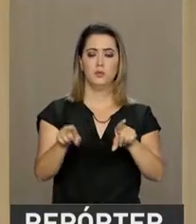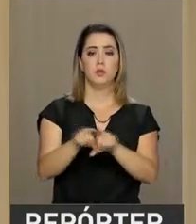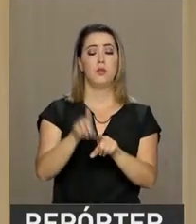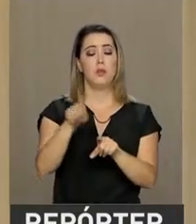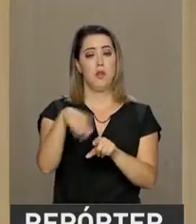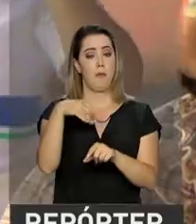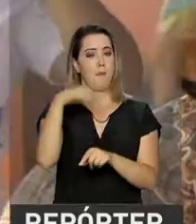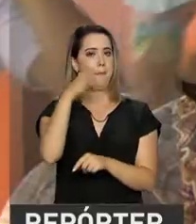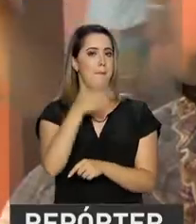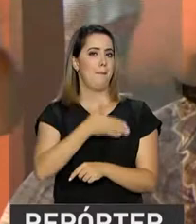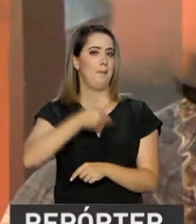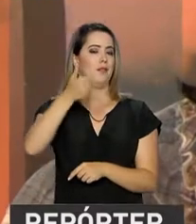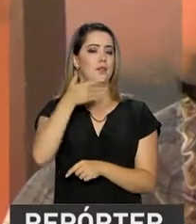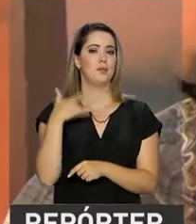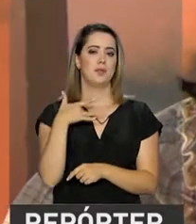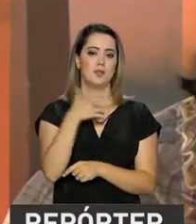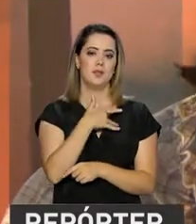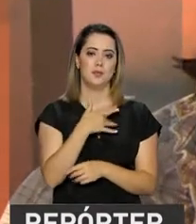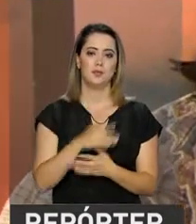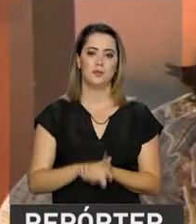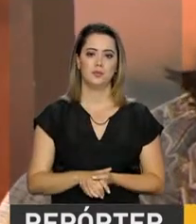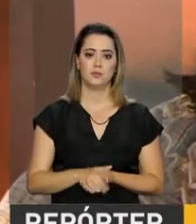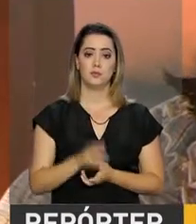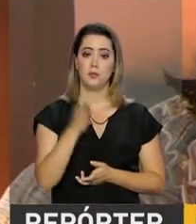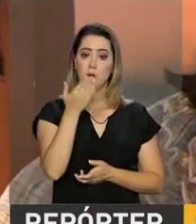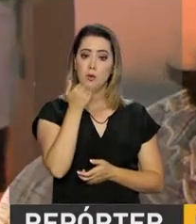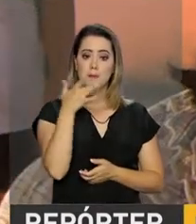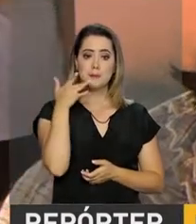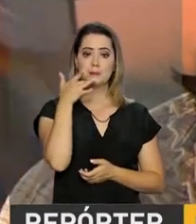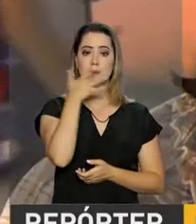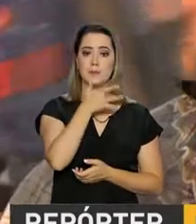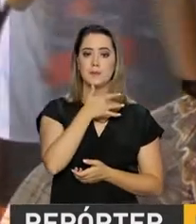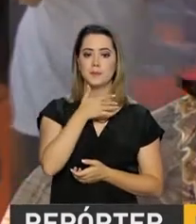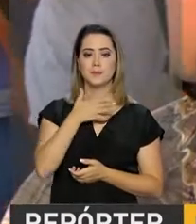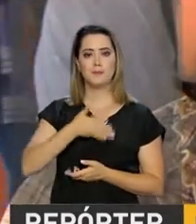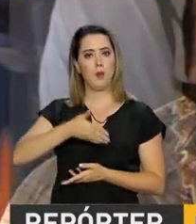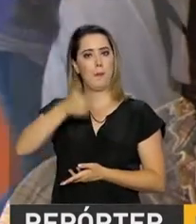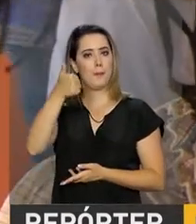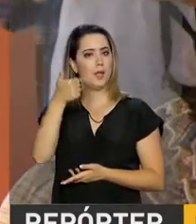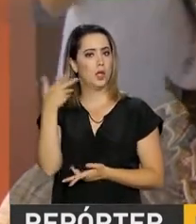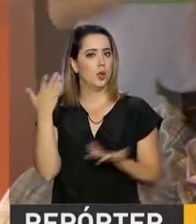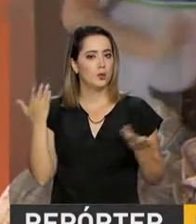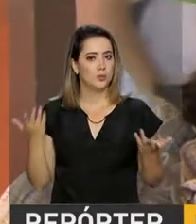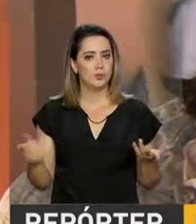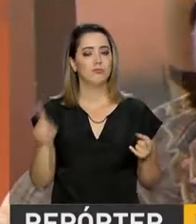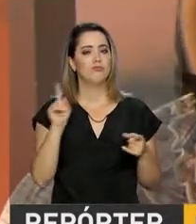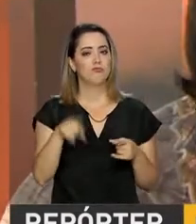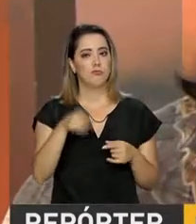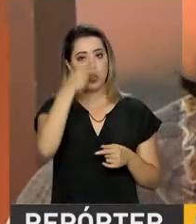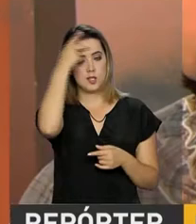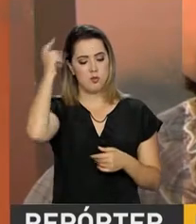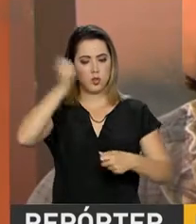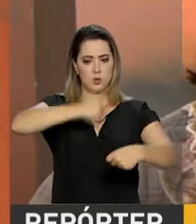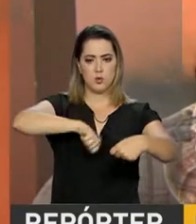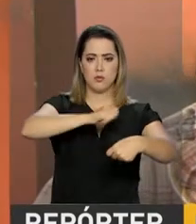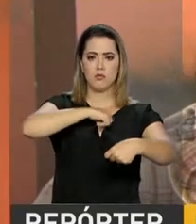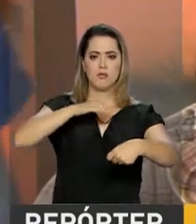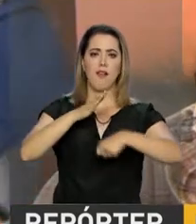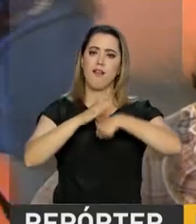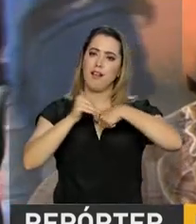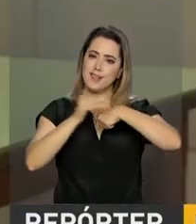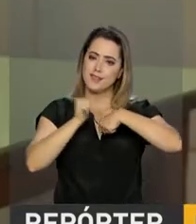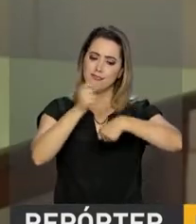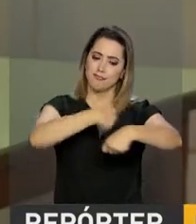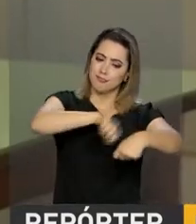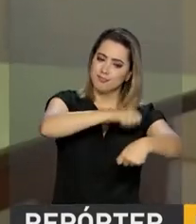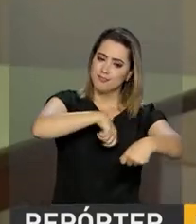são mais saudáveis alimentação mais nutritiva sabor e as merendeiras e um carinho muito grande para